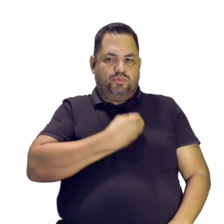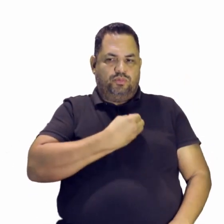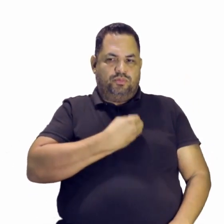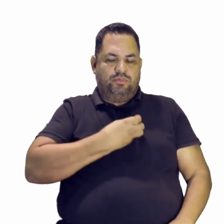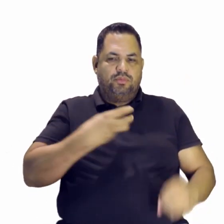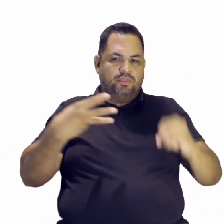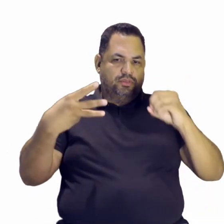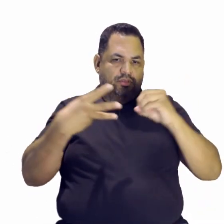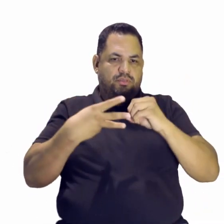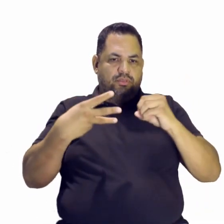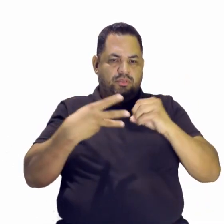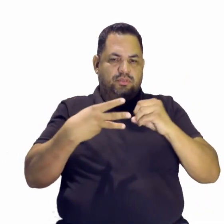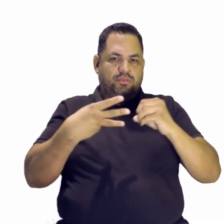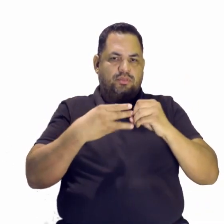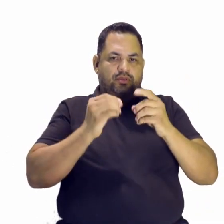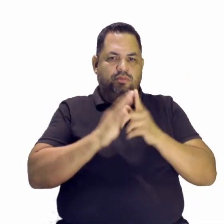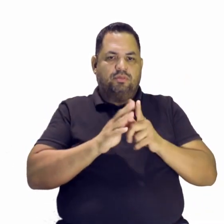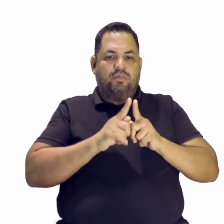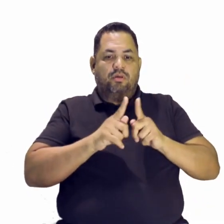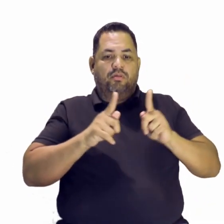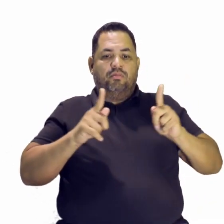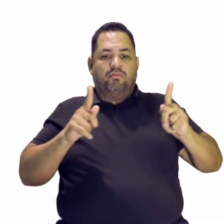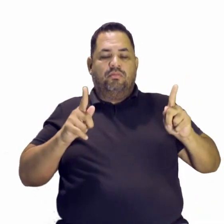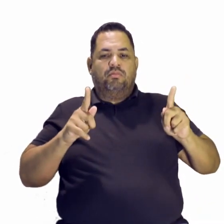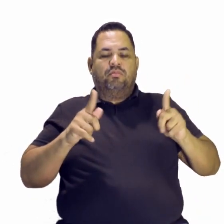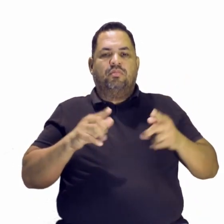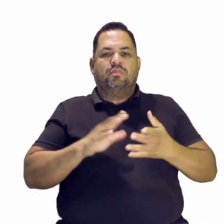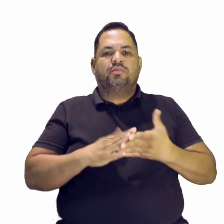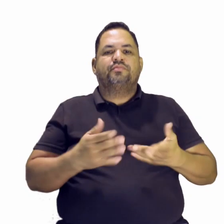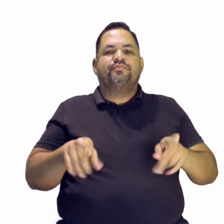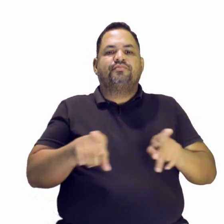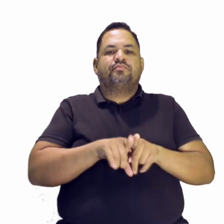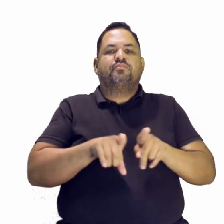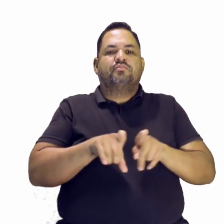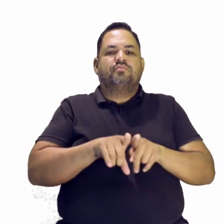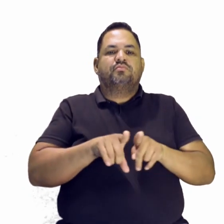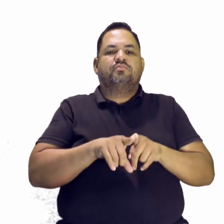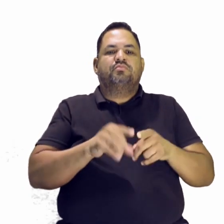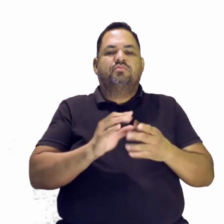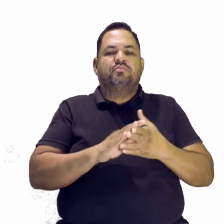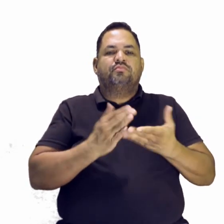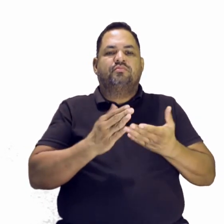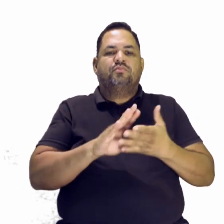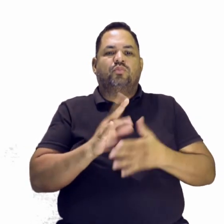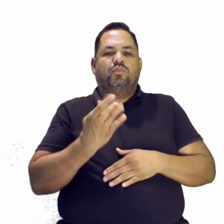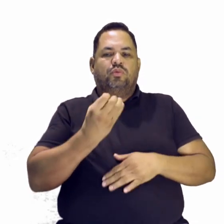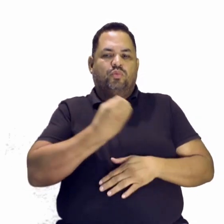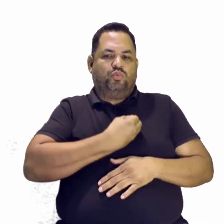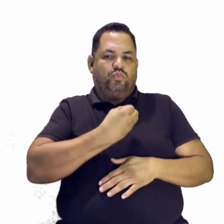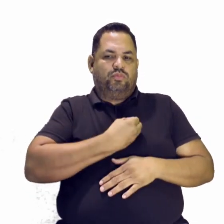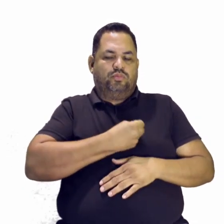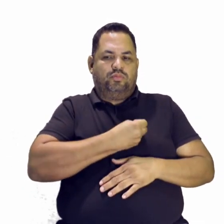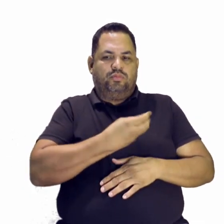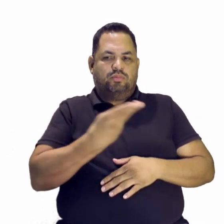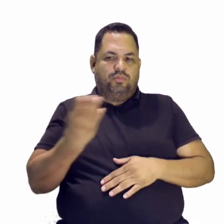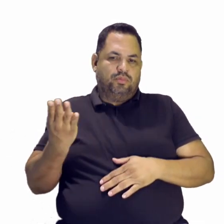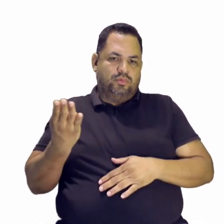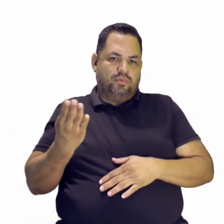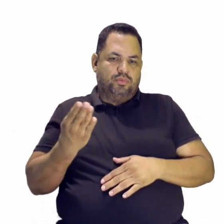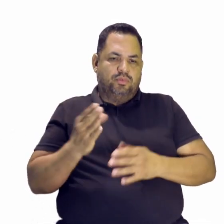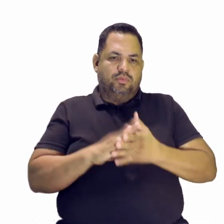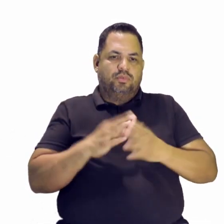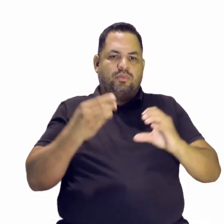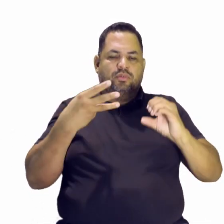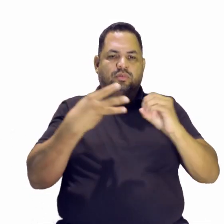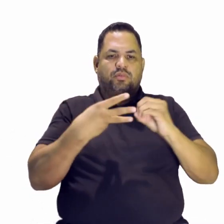hipertrofia, elas vão aumentar o seu volume, o seu tamanho, e hiperplasia ela vai aumentar o seu número, tá? Essas